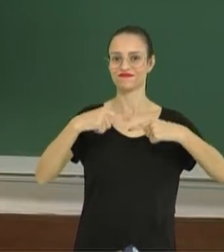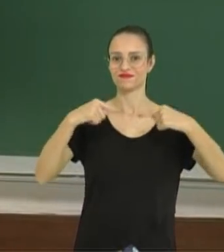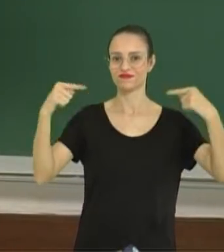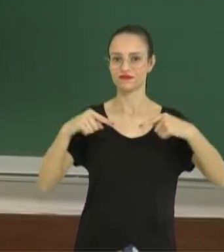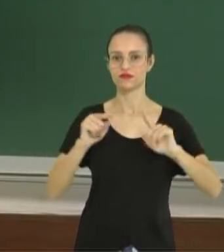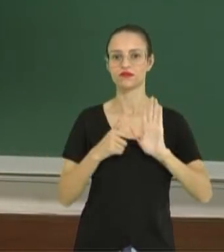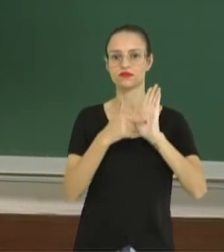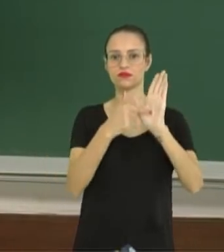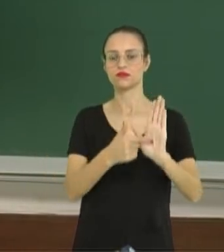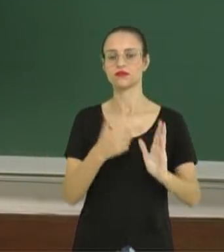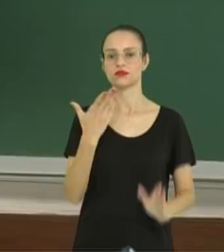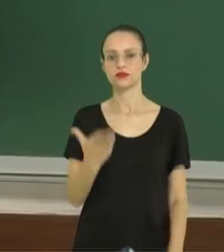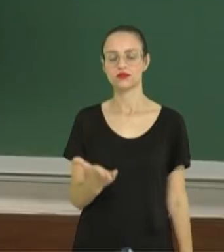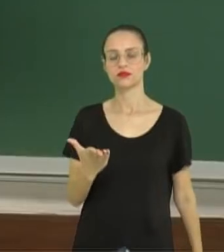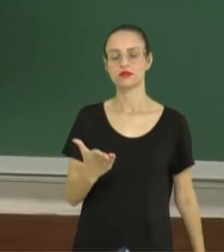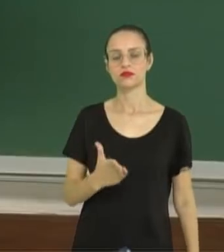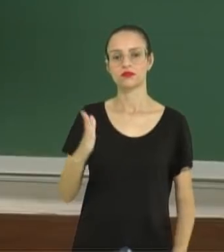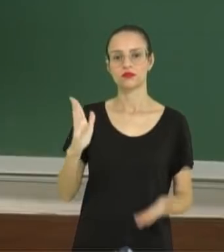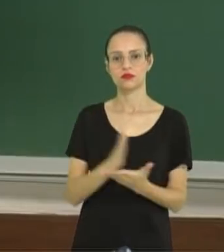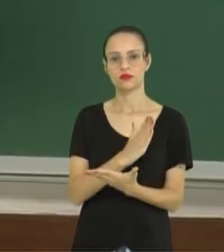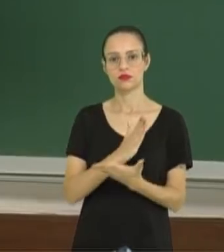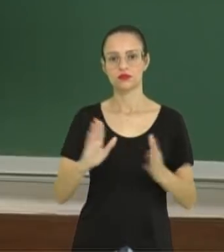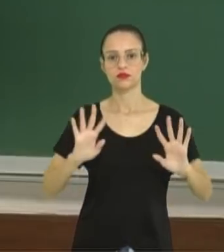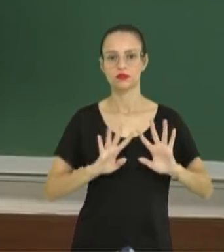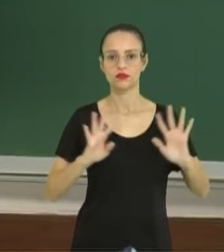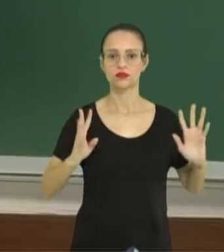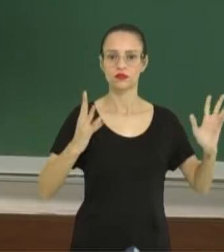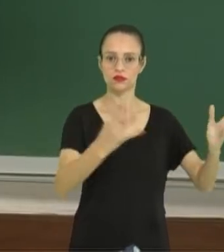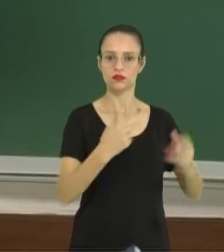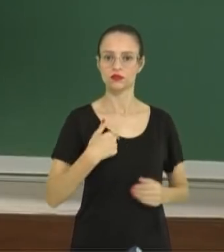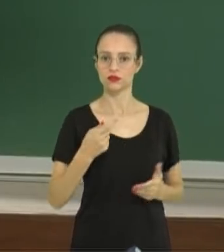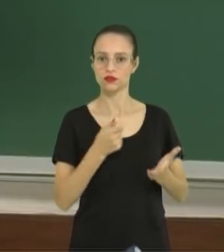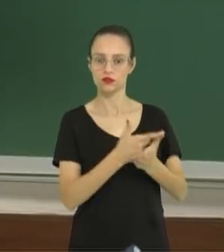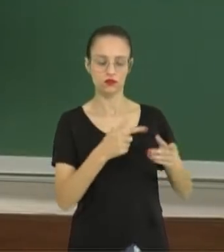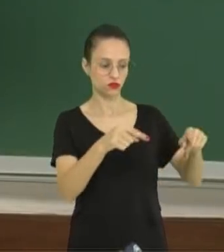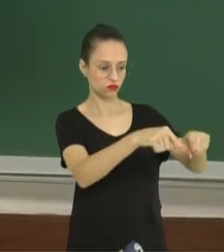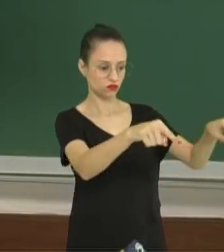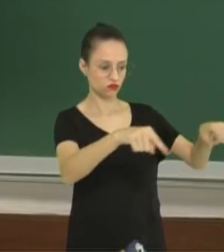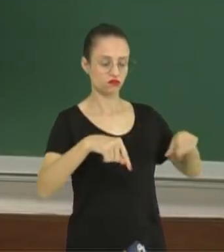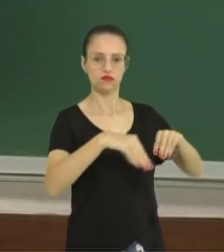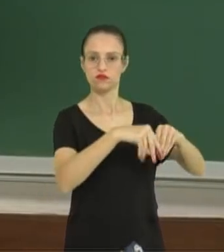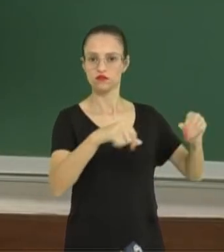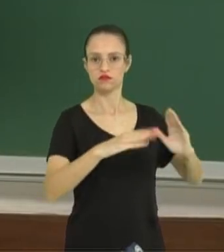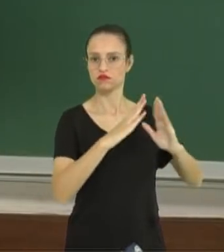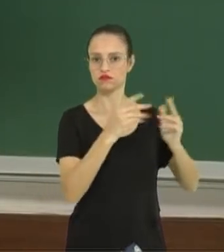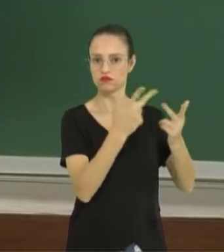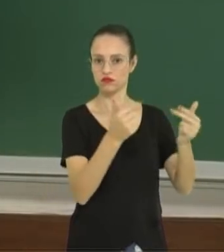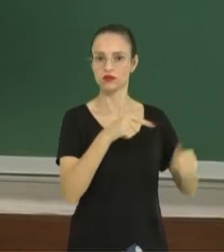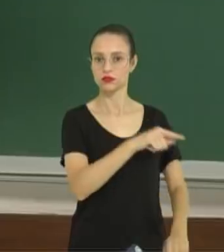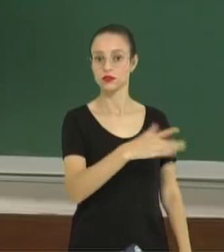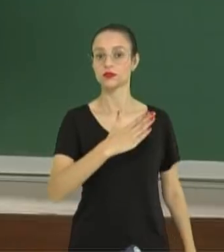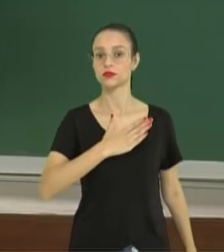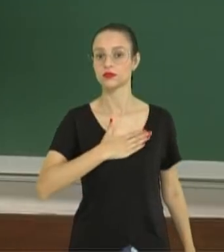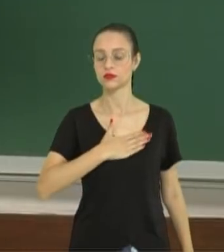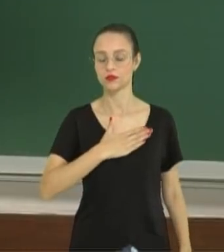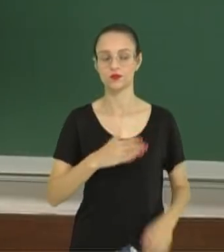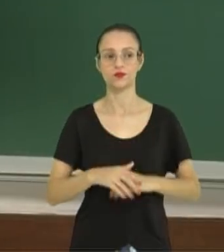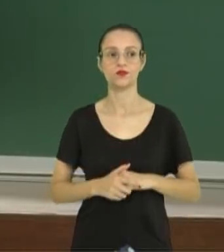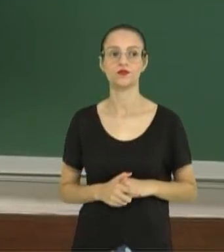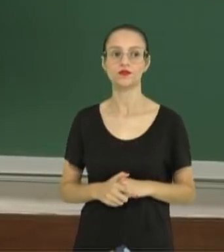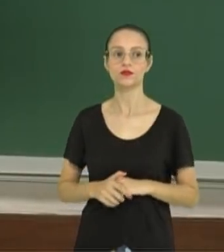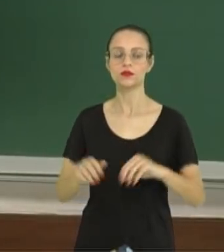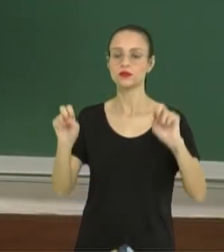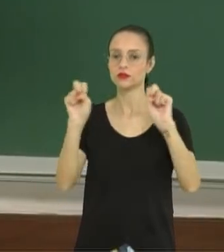temos essa divisão de propriedades. Eu compro um pedaço de terra, um imóvel, um bem, aquilo é meu, né?